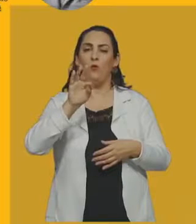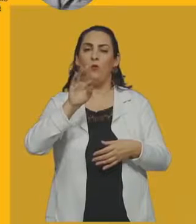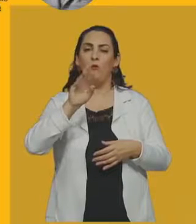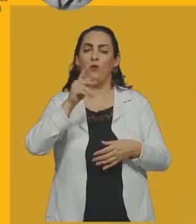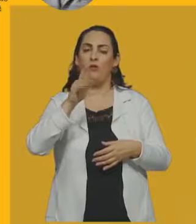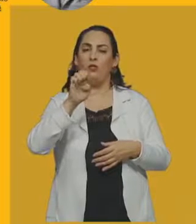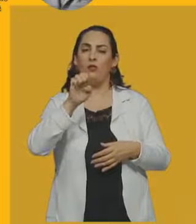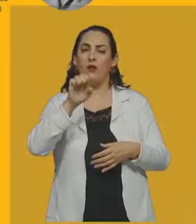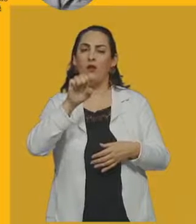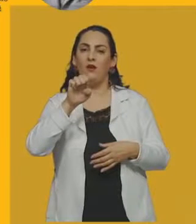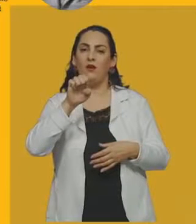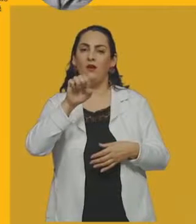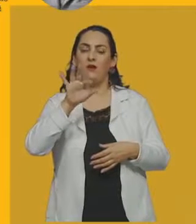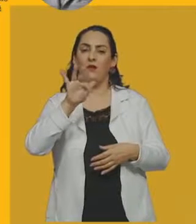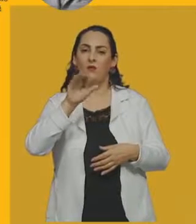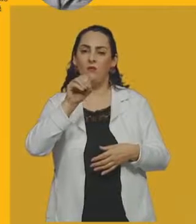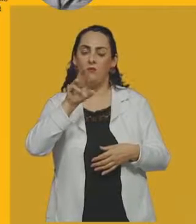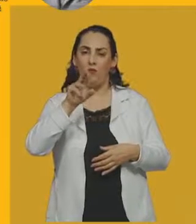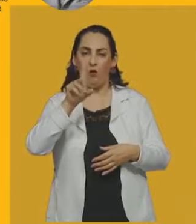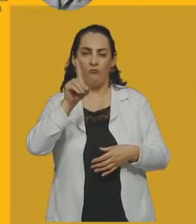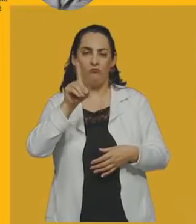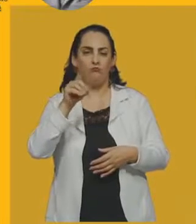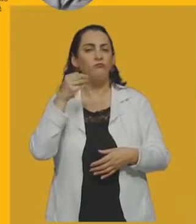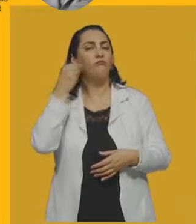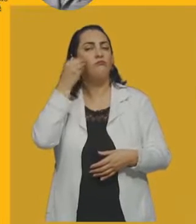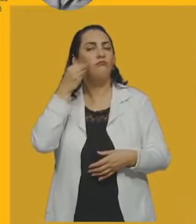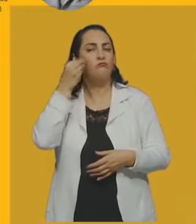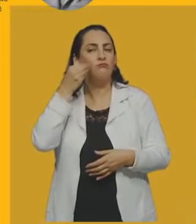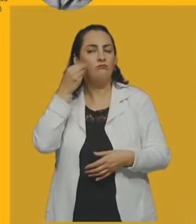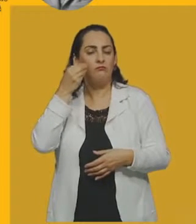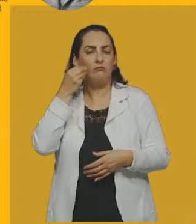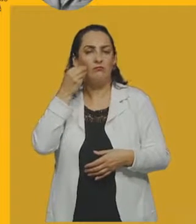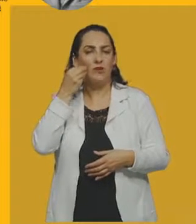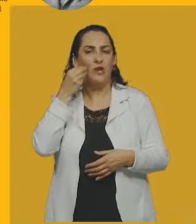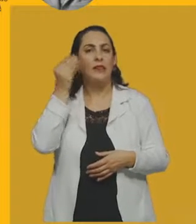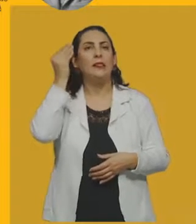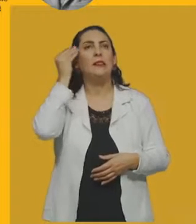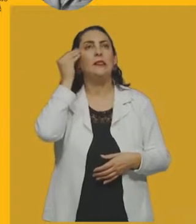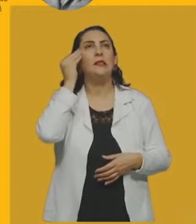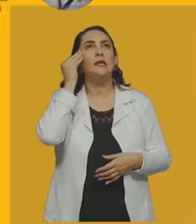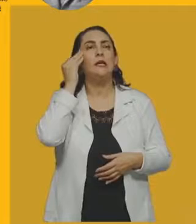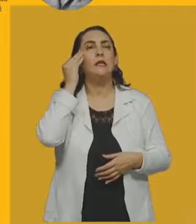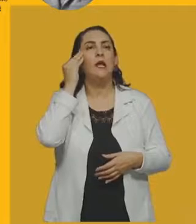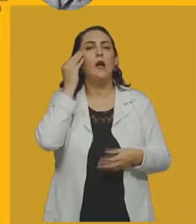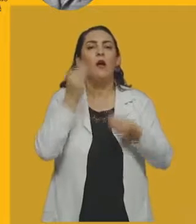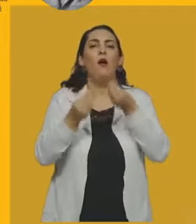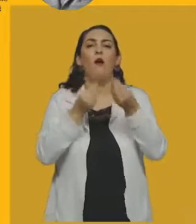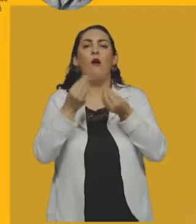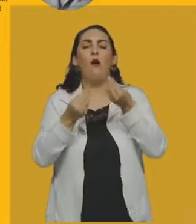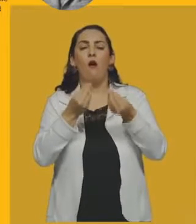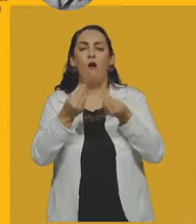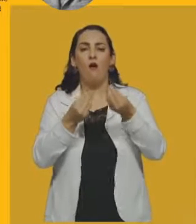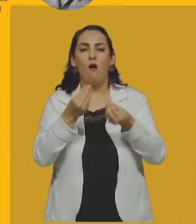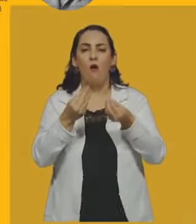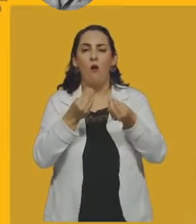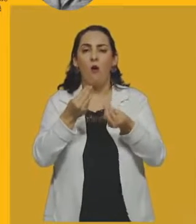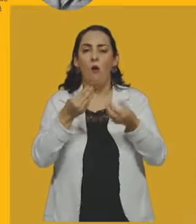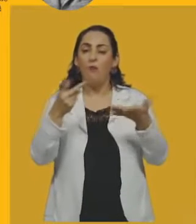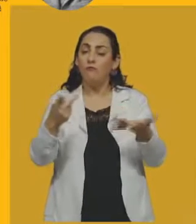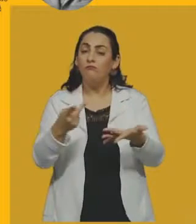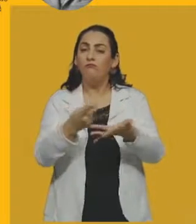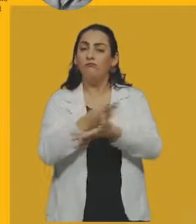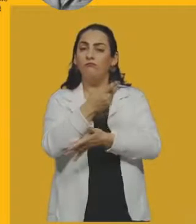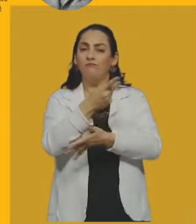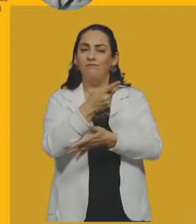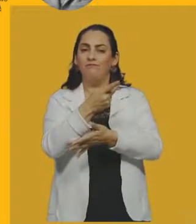fazia estudos tentando compreender como que eram esses graus de espalhamento das partículas, principalmente